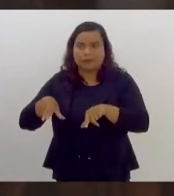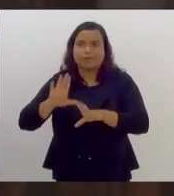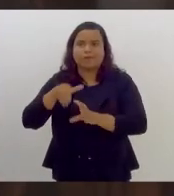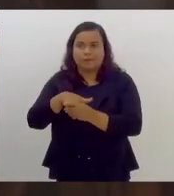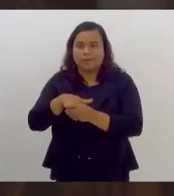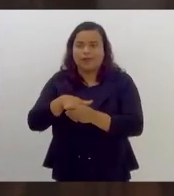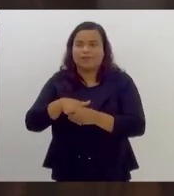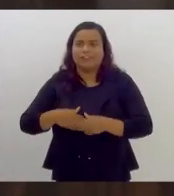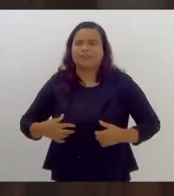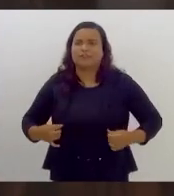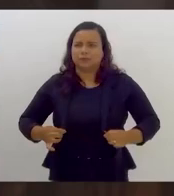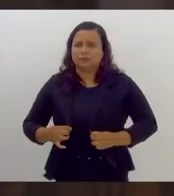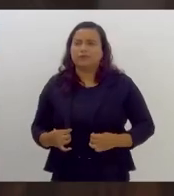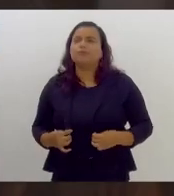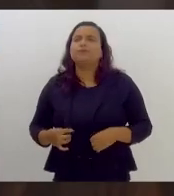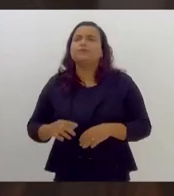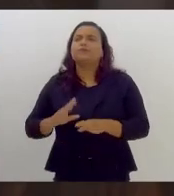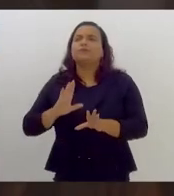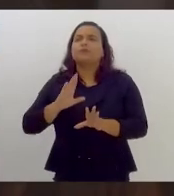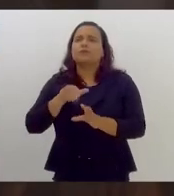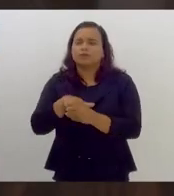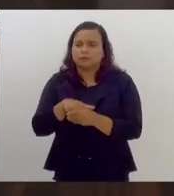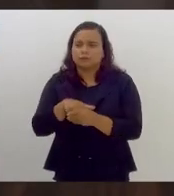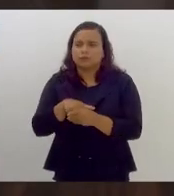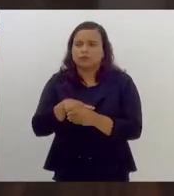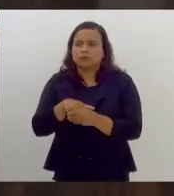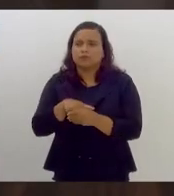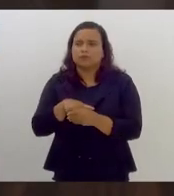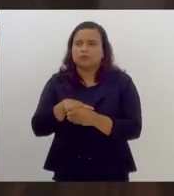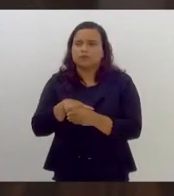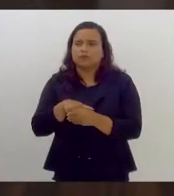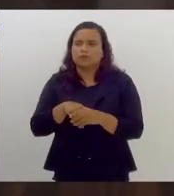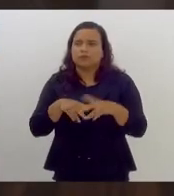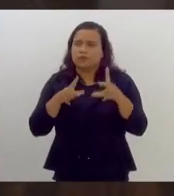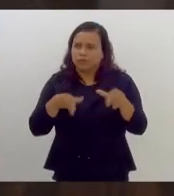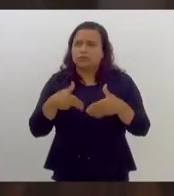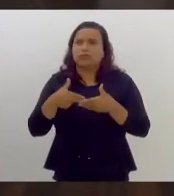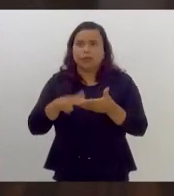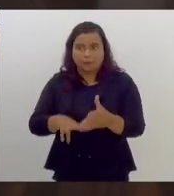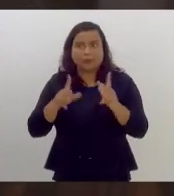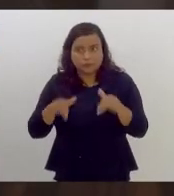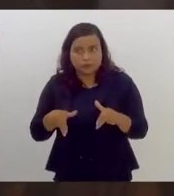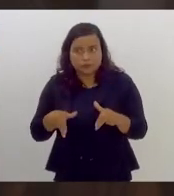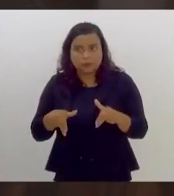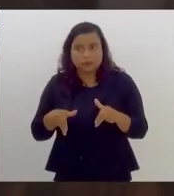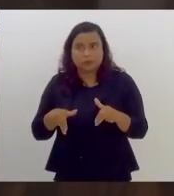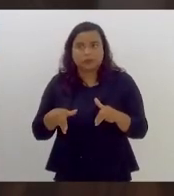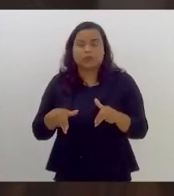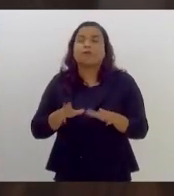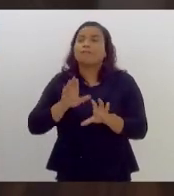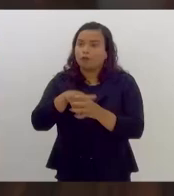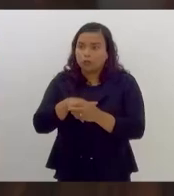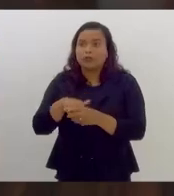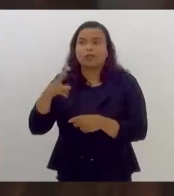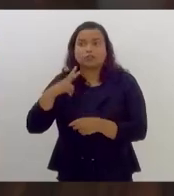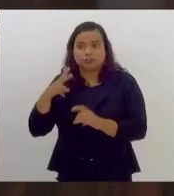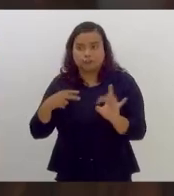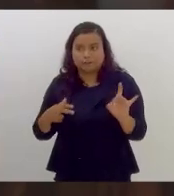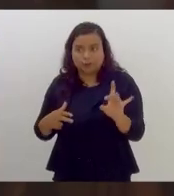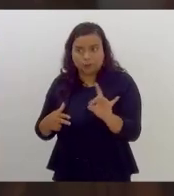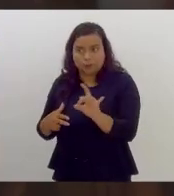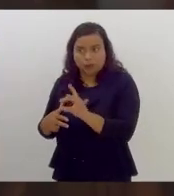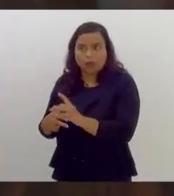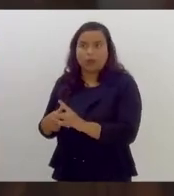espera aí, Luiz, votar, não foi assim, foi assim que eu encaminhei, votarmos individualmente os que não